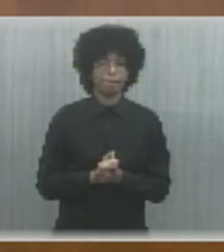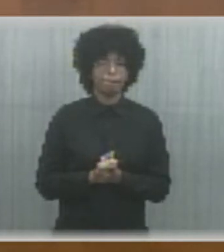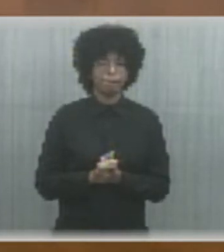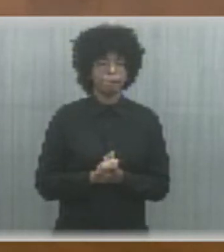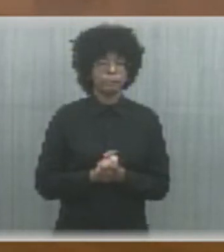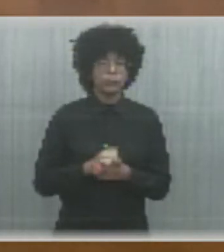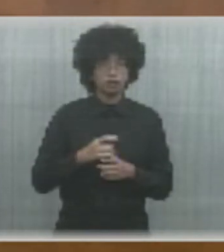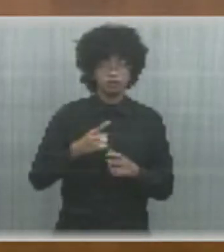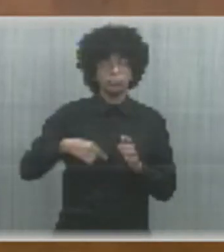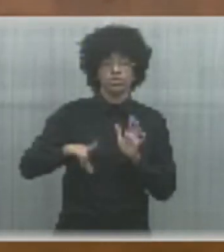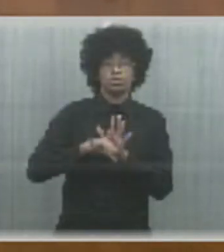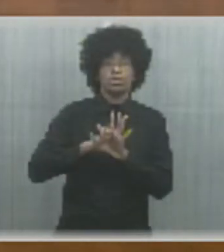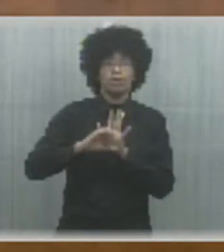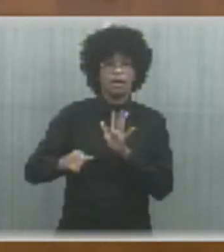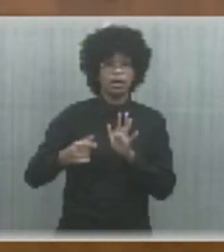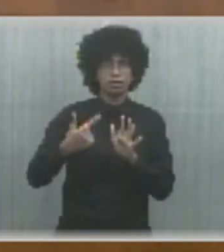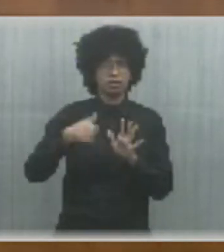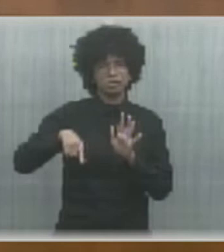condenando,